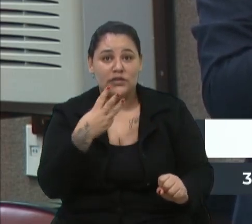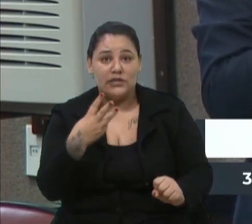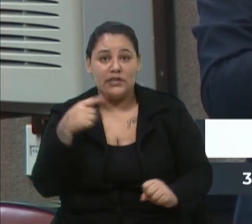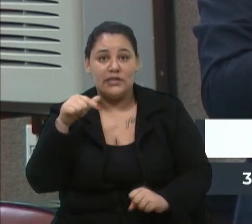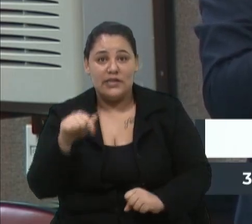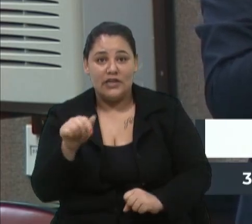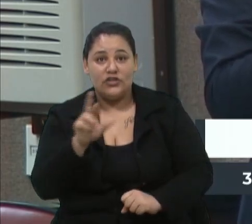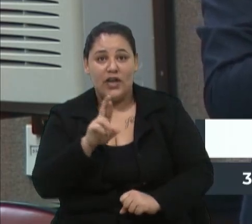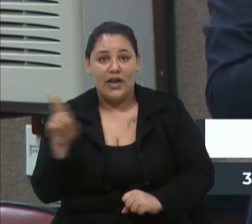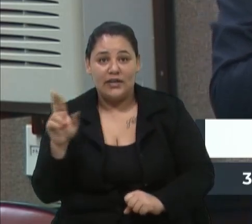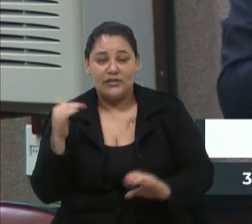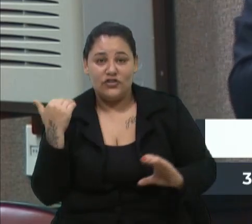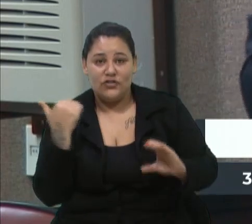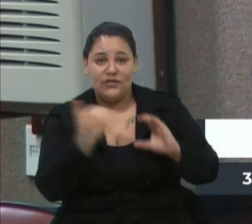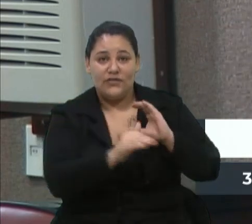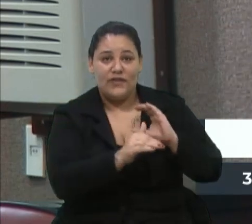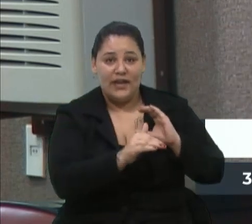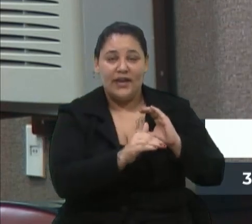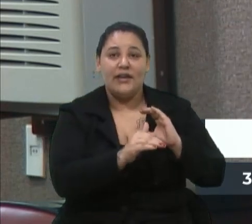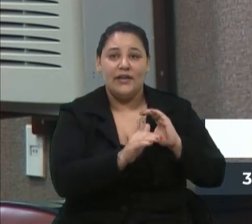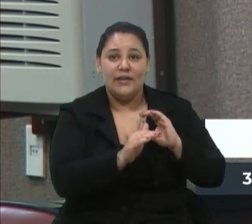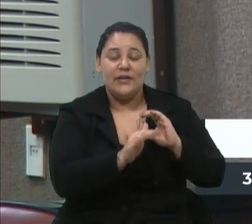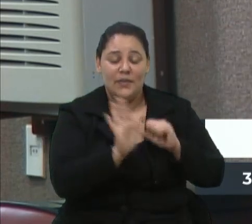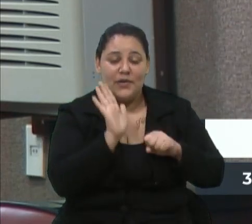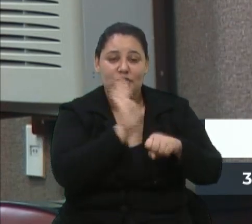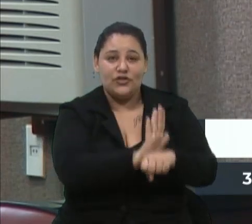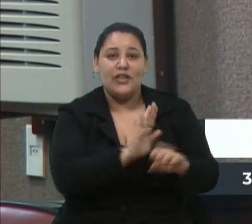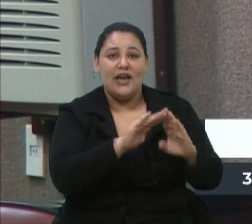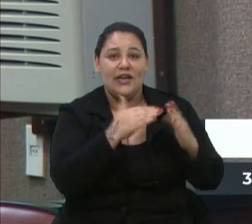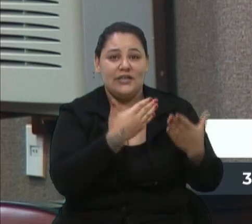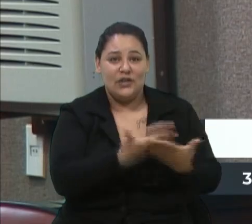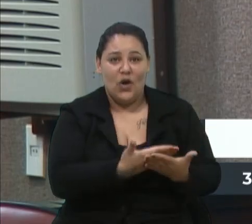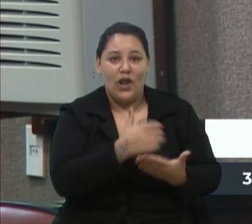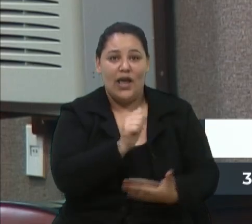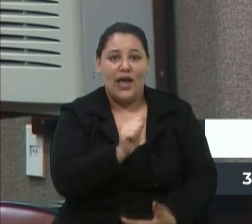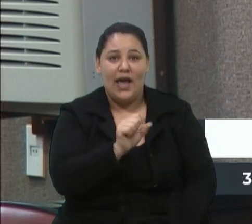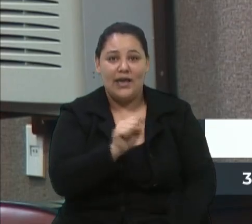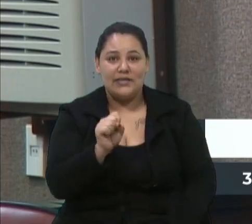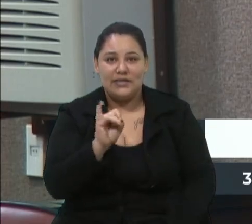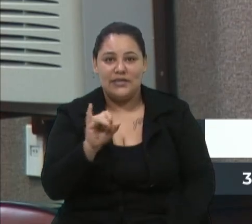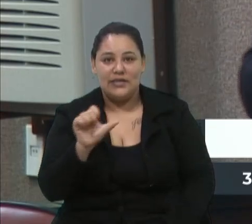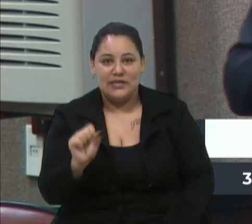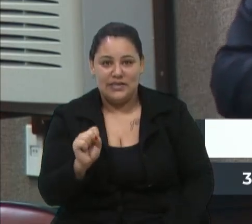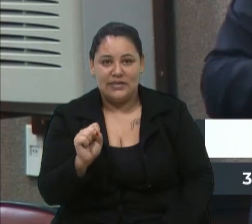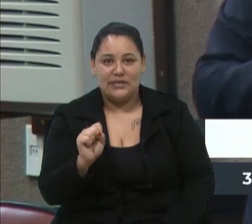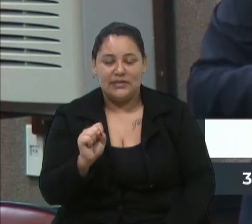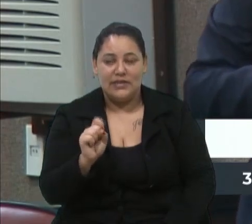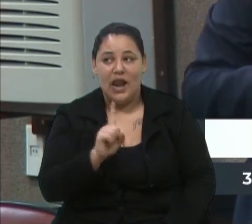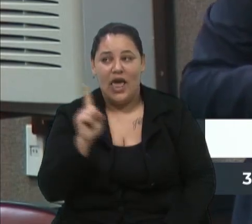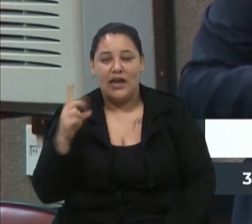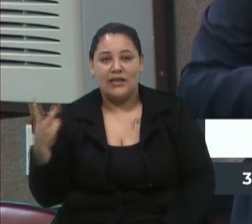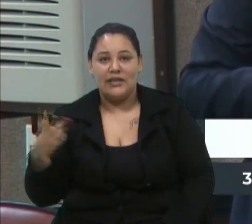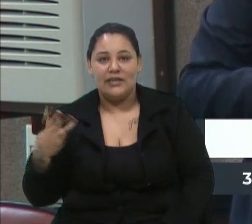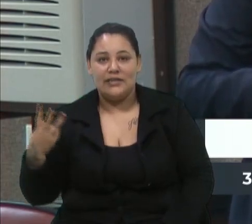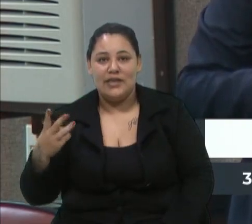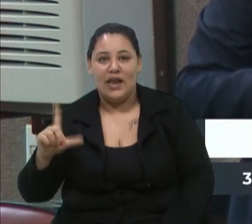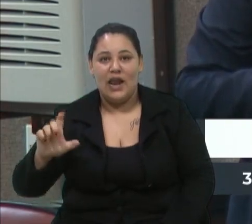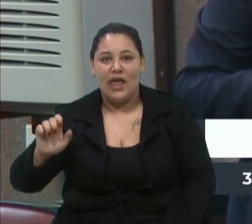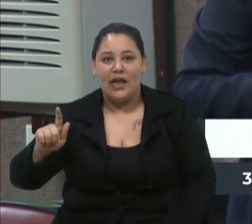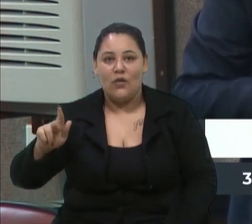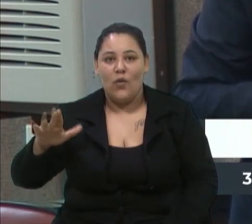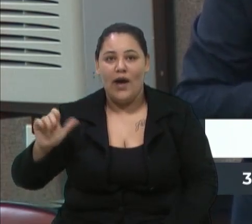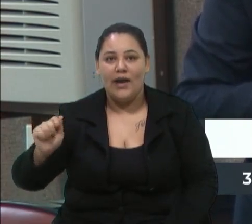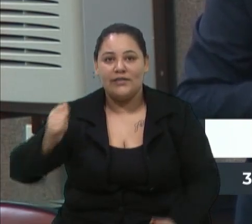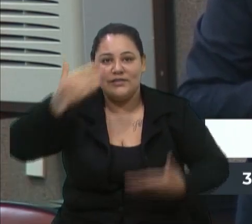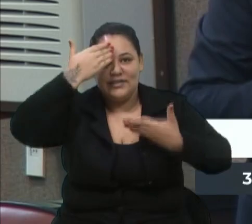4.237, que vai ser na integralidade, né, aplicado lá na Escola Assis Brasil da Terceira Légua. Então a gente faz a menção